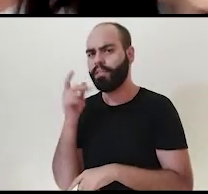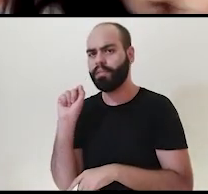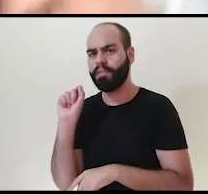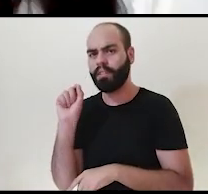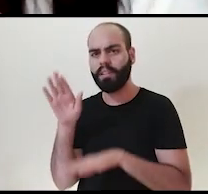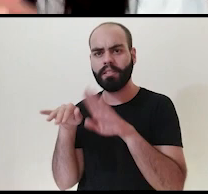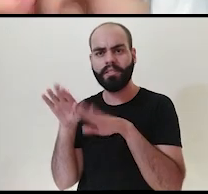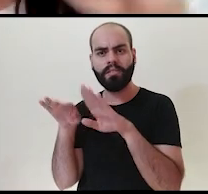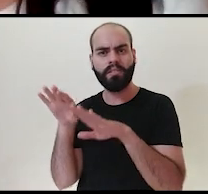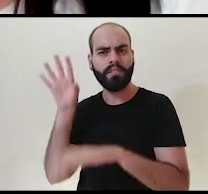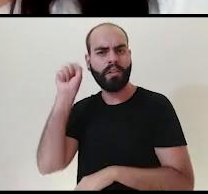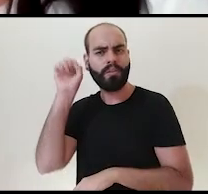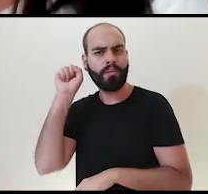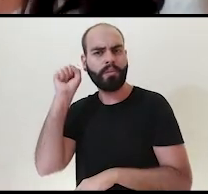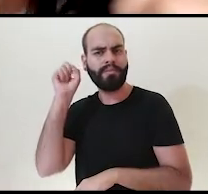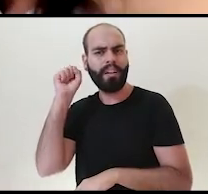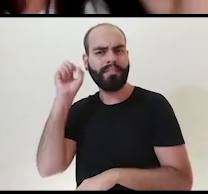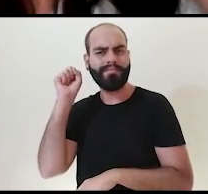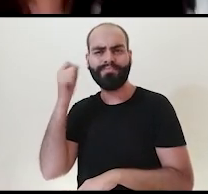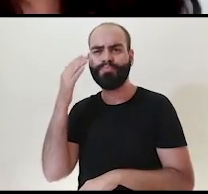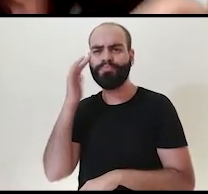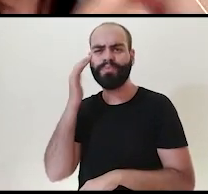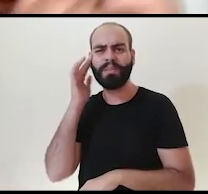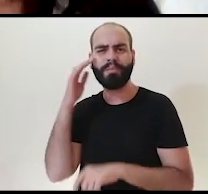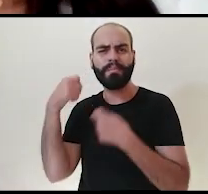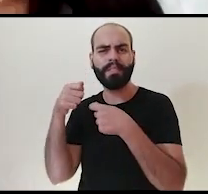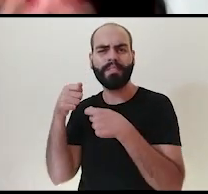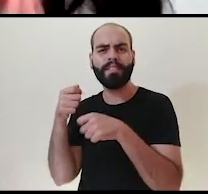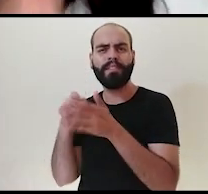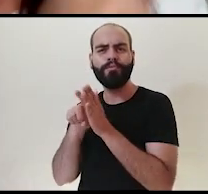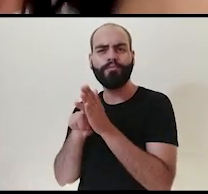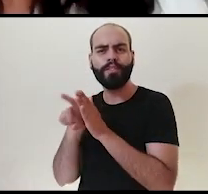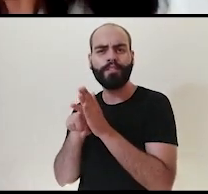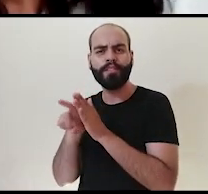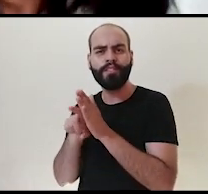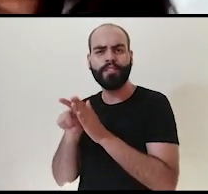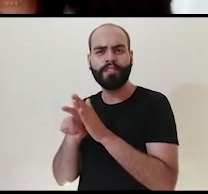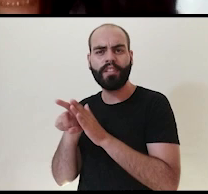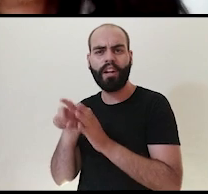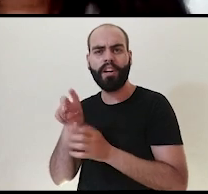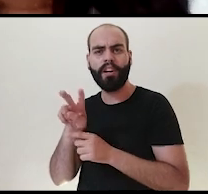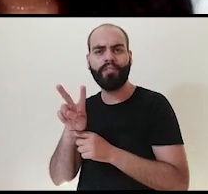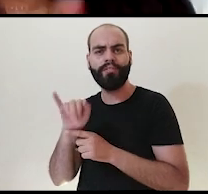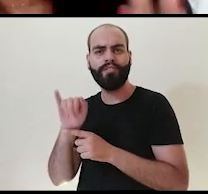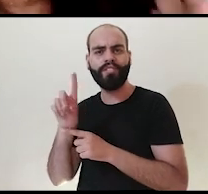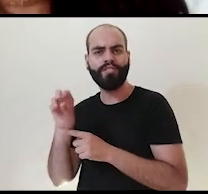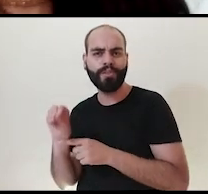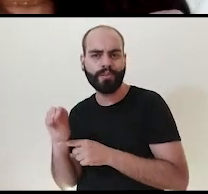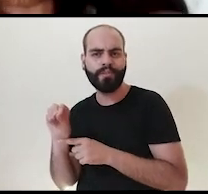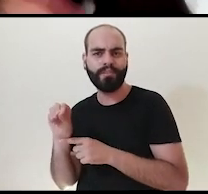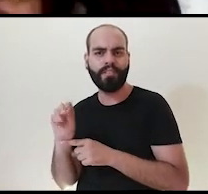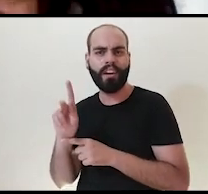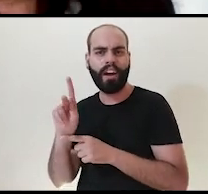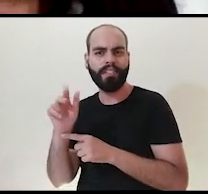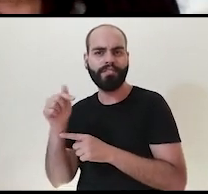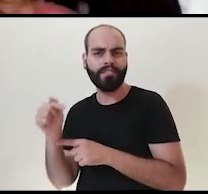não reconhecia a música, aí ele tinha que buscar uma fita cassete, aí ele ia para a biblioteca, sentava, tinha toda uma jornada,